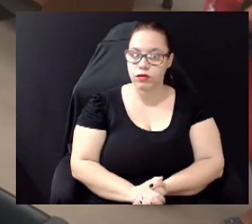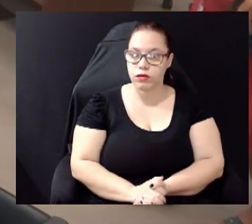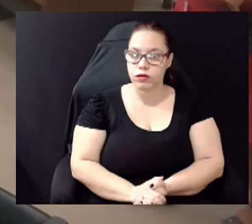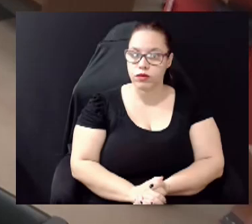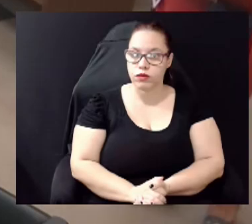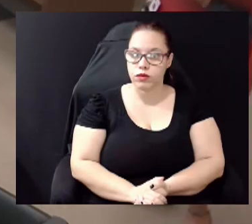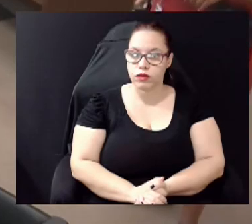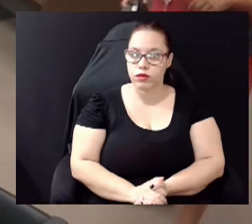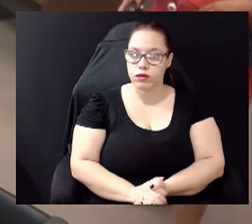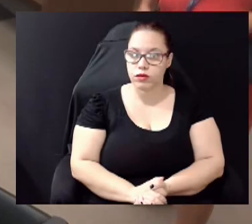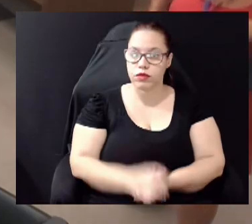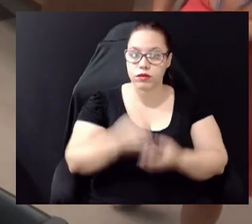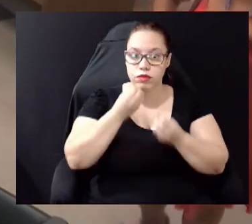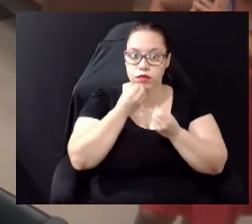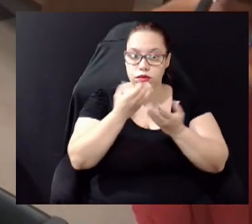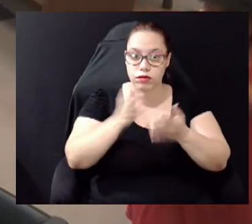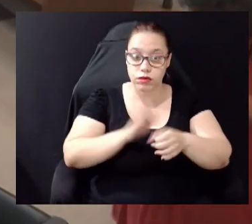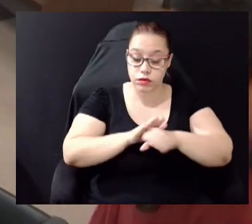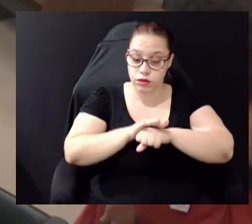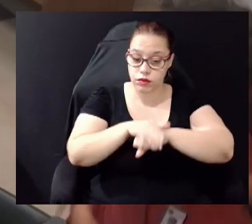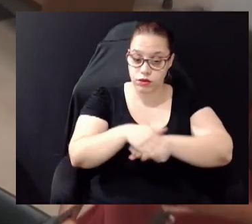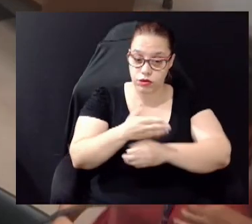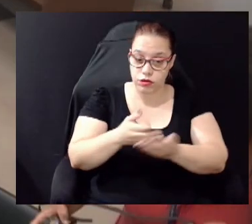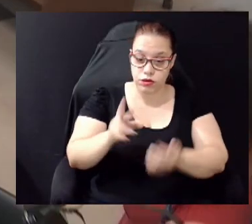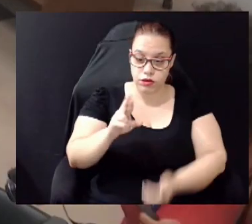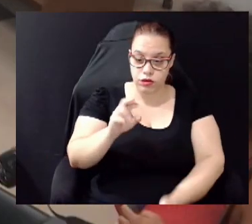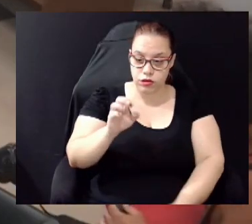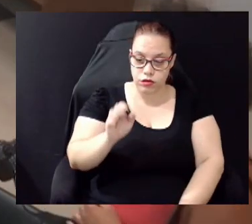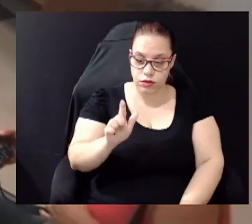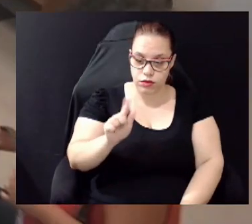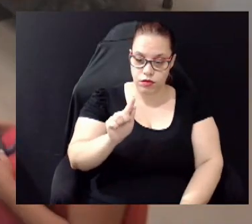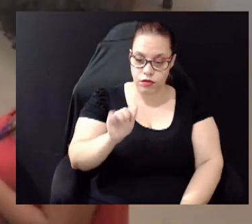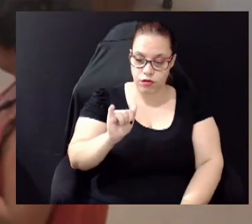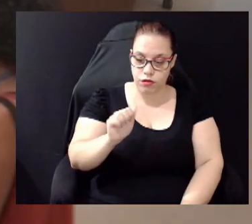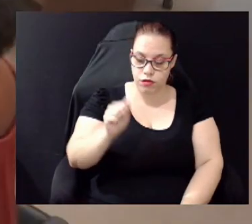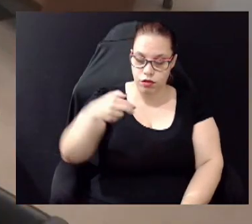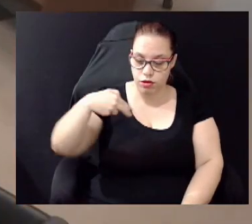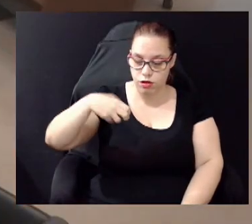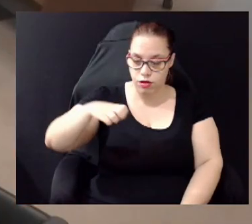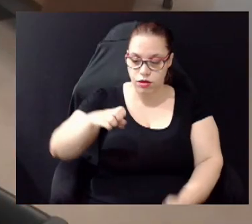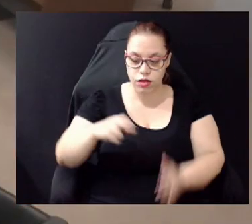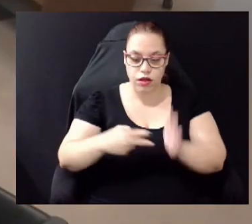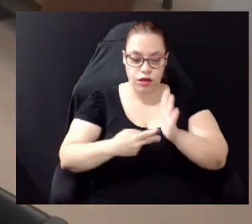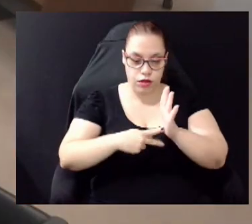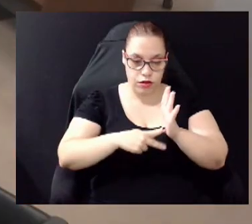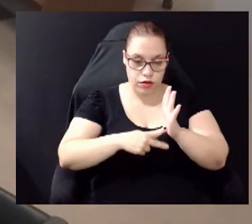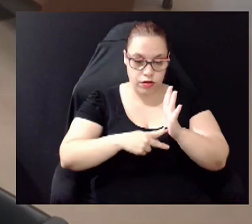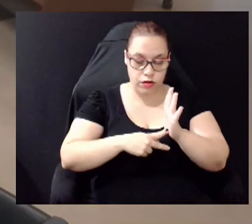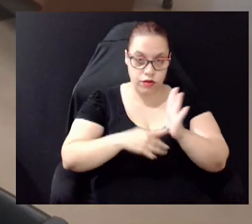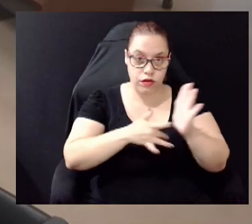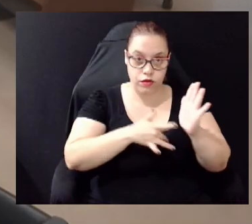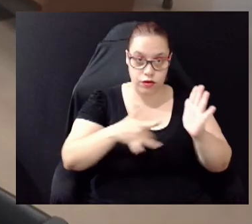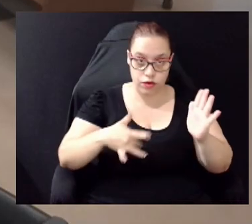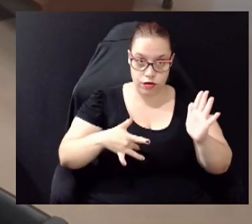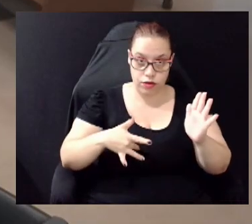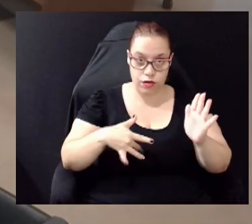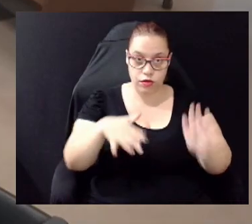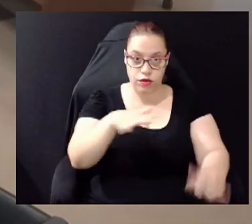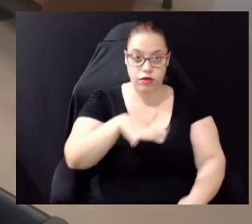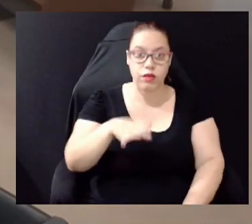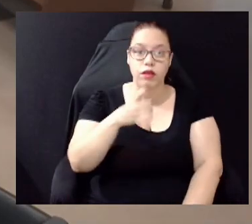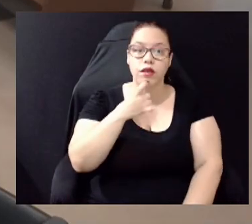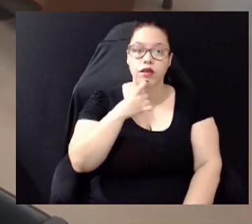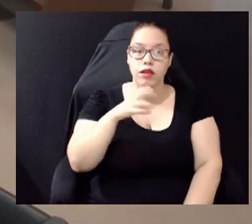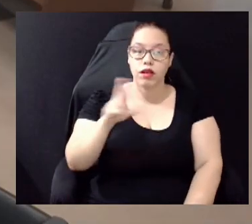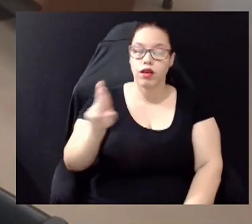Boa noite a todos. Eu sou a Regiane, sou do Sindicato de Campinas, em Saúde, Campinas e região, e também